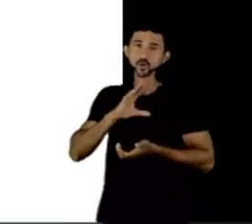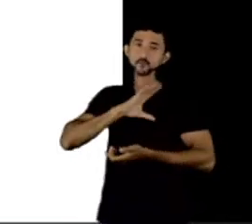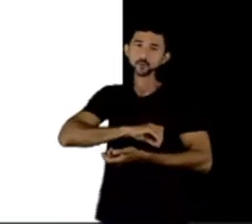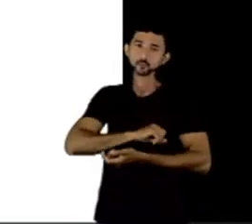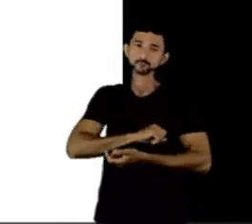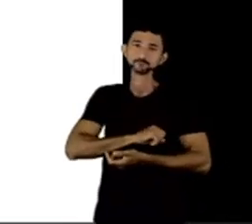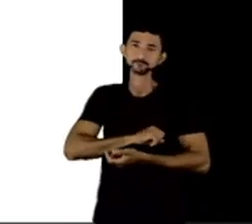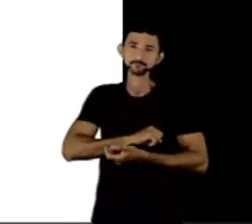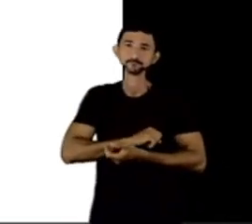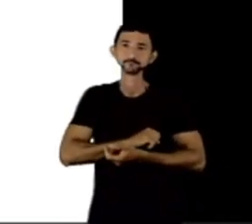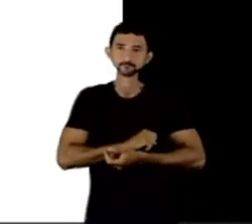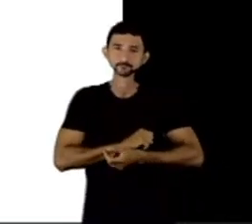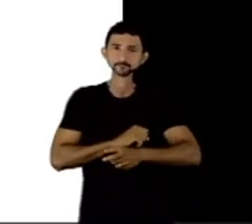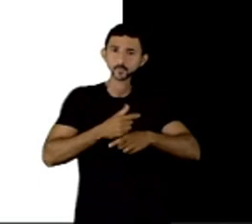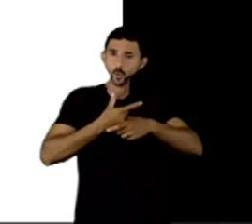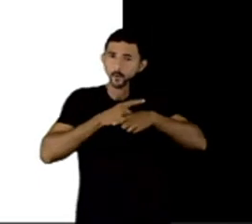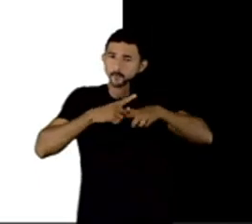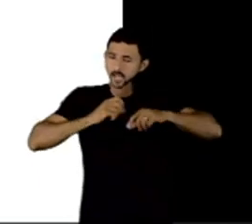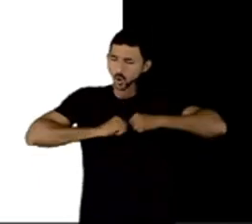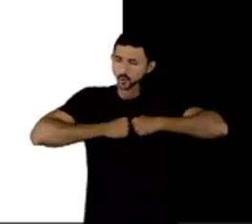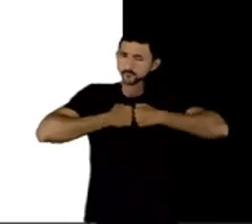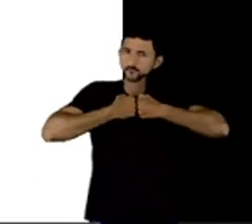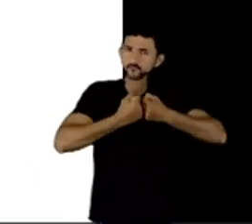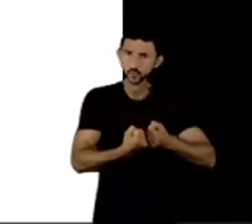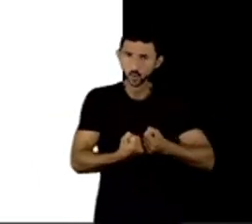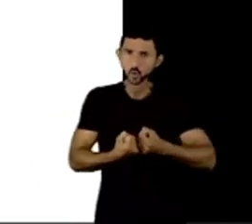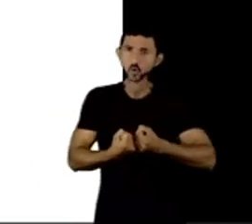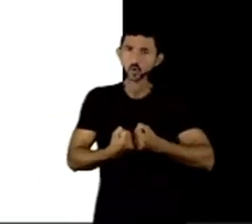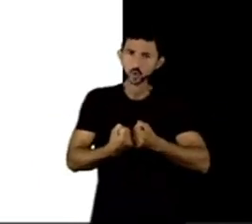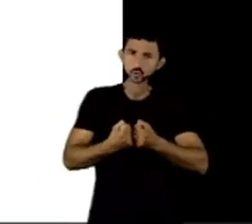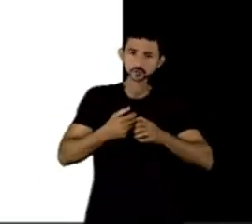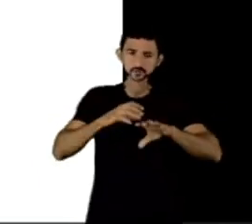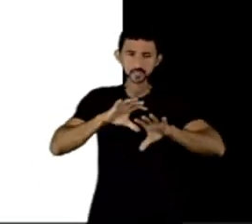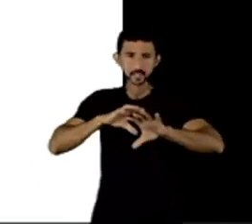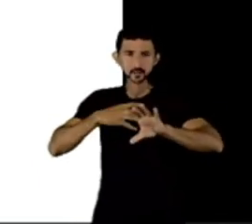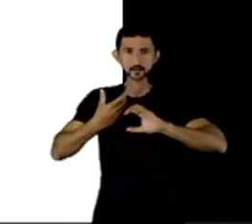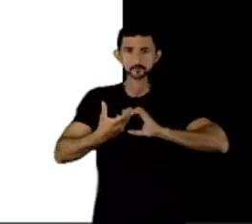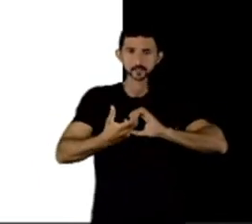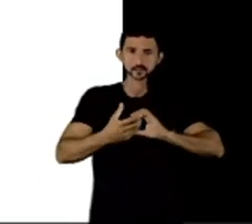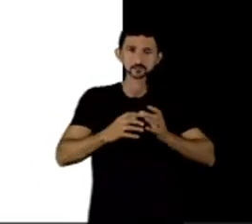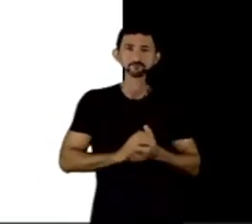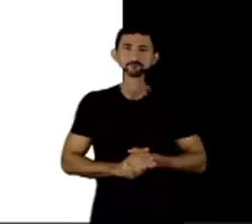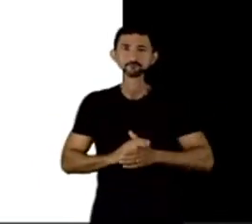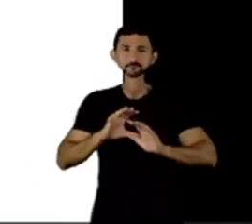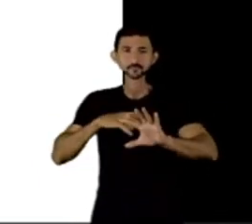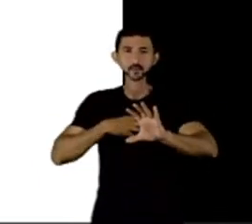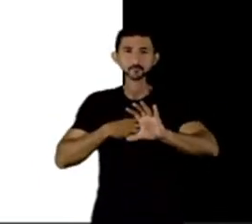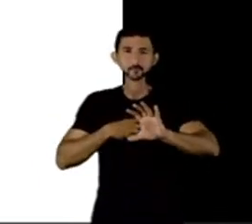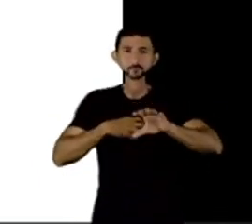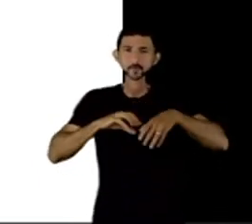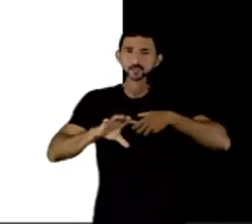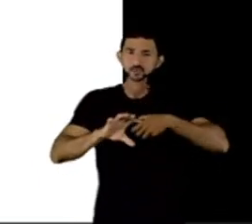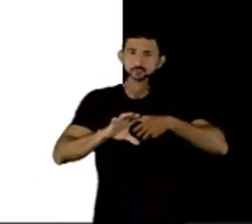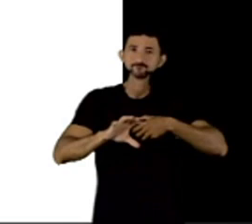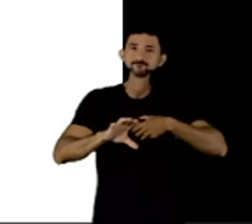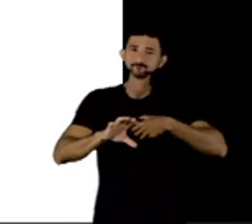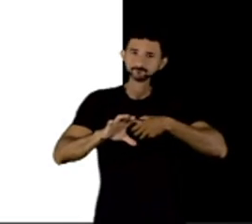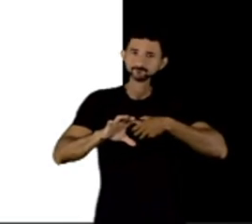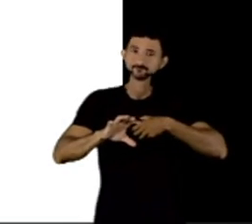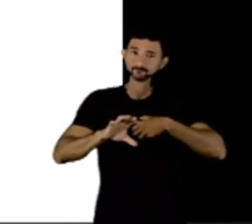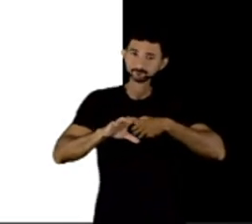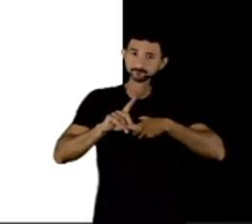do amor. Quanto maior a dedicação, a empatia, a doação, maior tem sido a